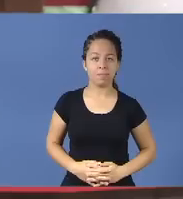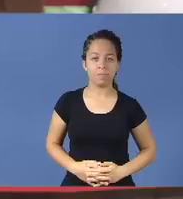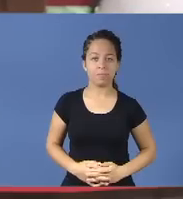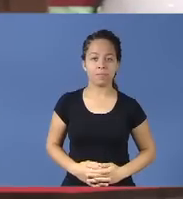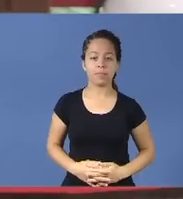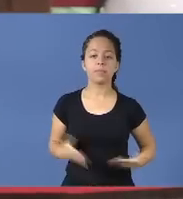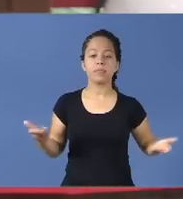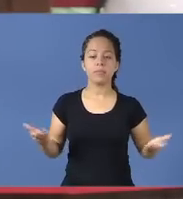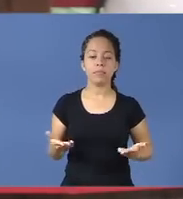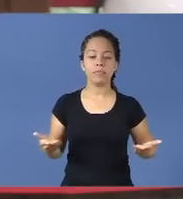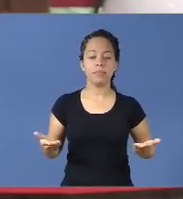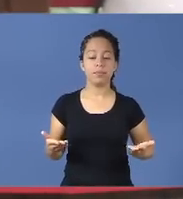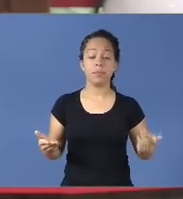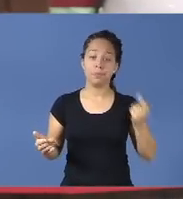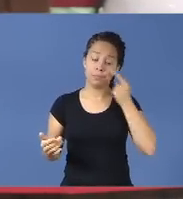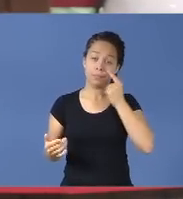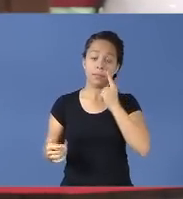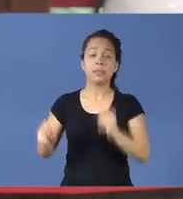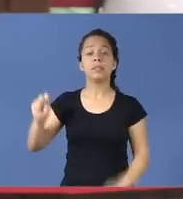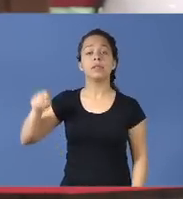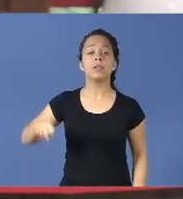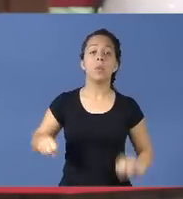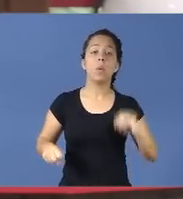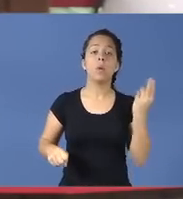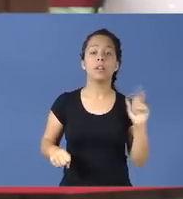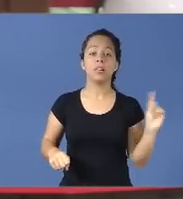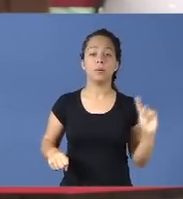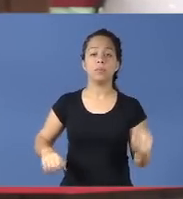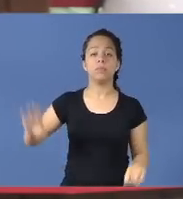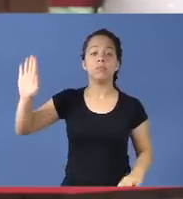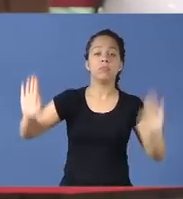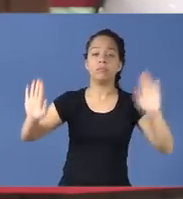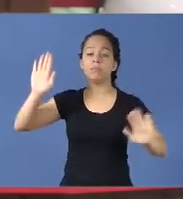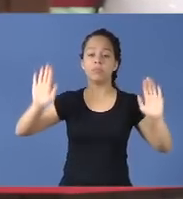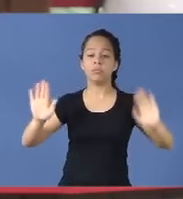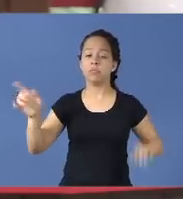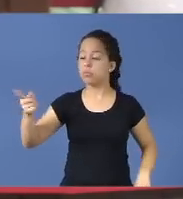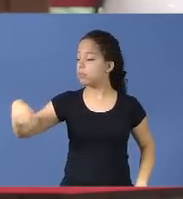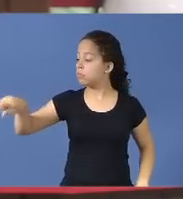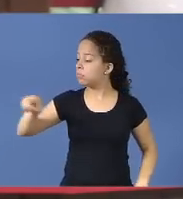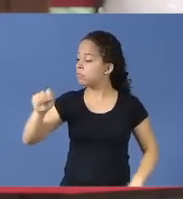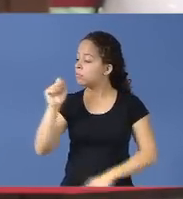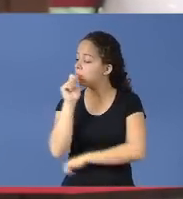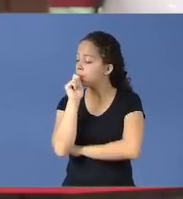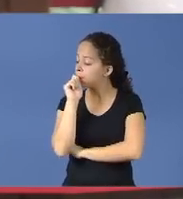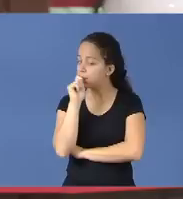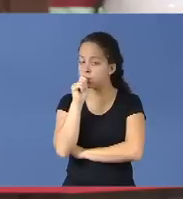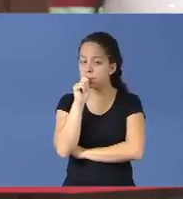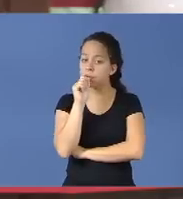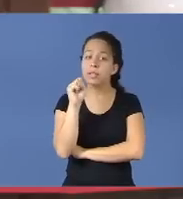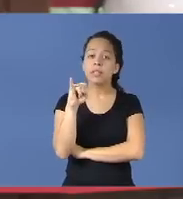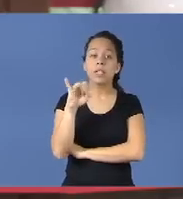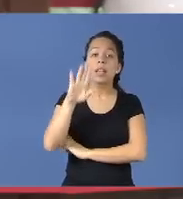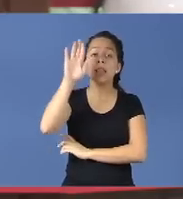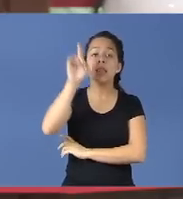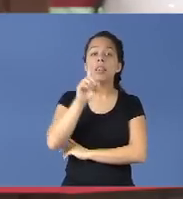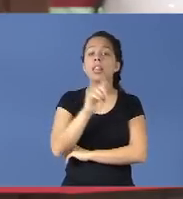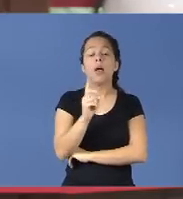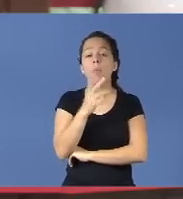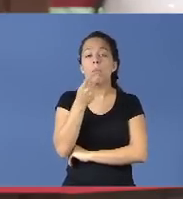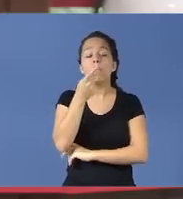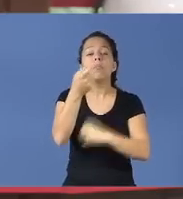Vamos lá. Sim ou não? Grupo de cá, agora em vez de mão, vai falar. Sim ou